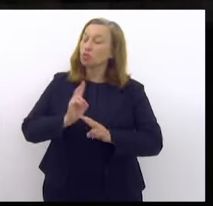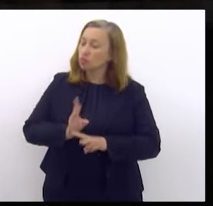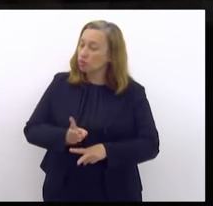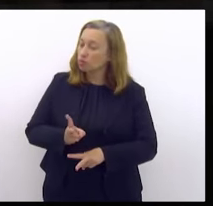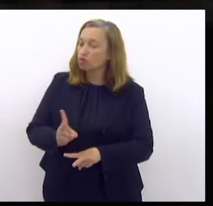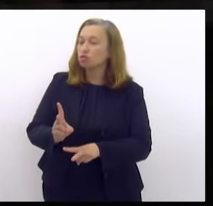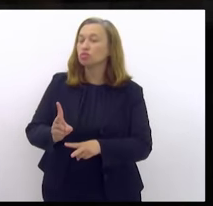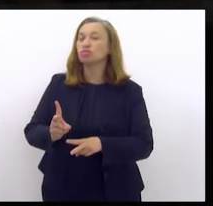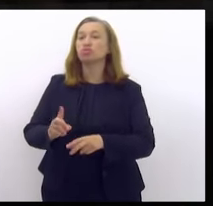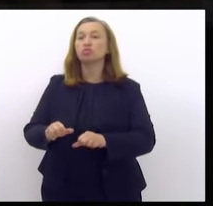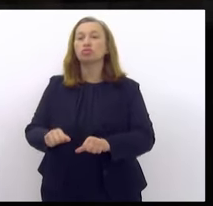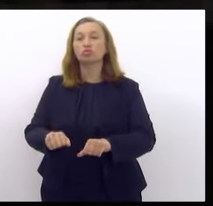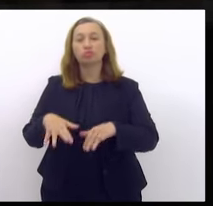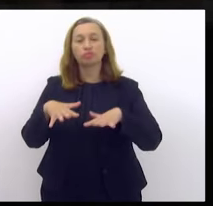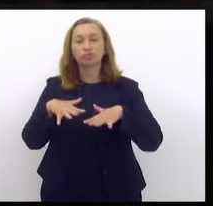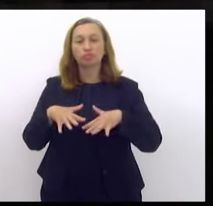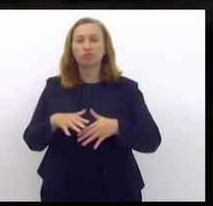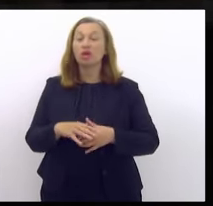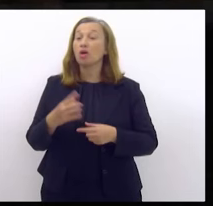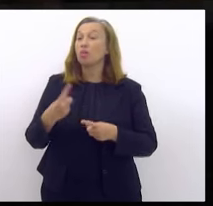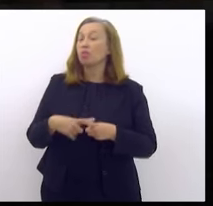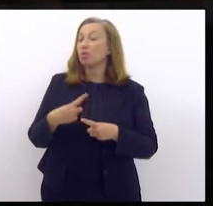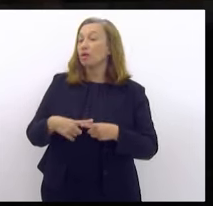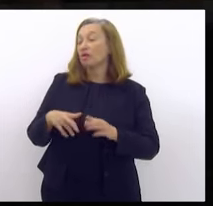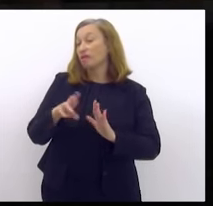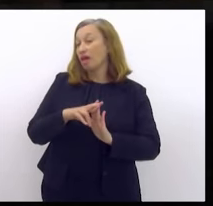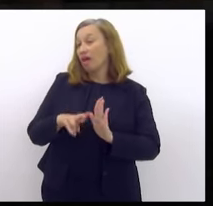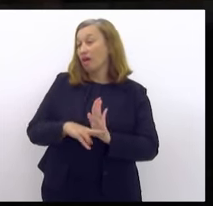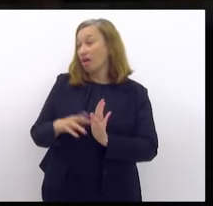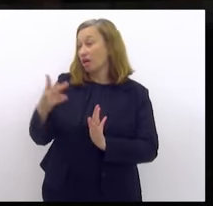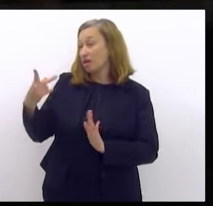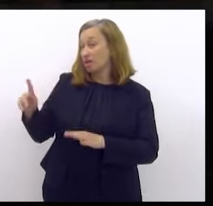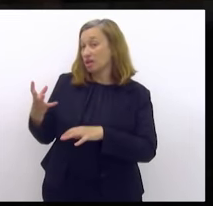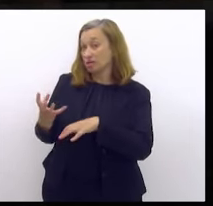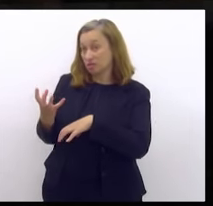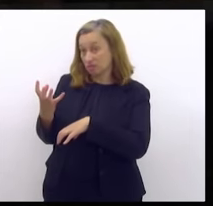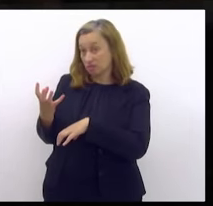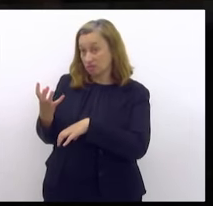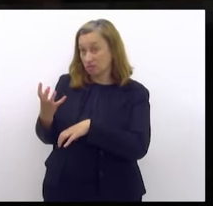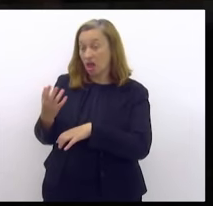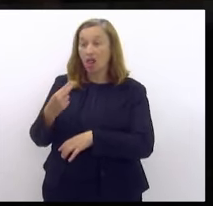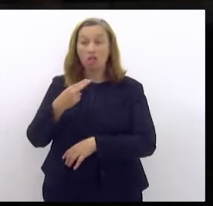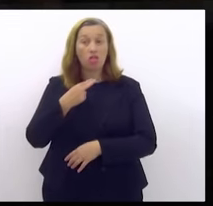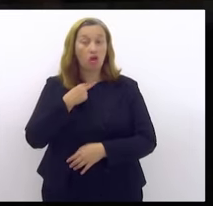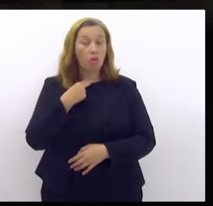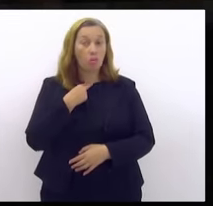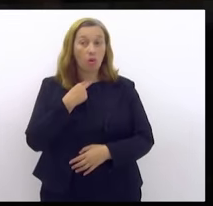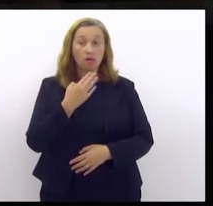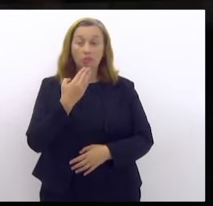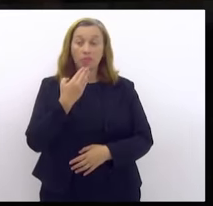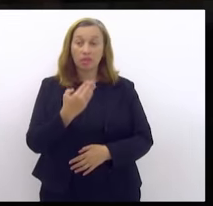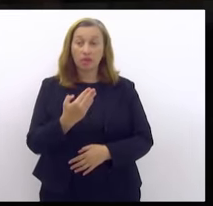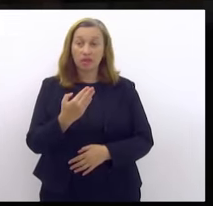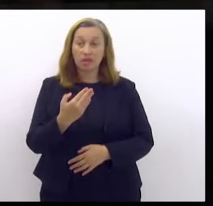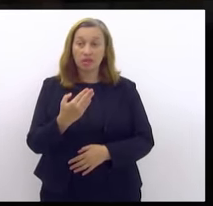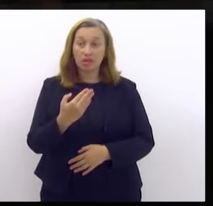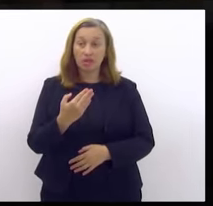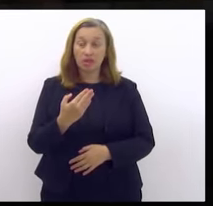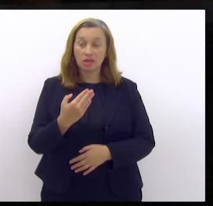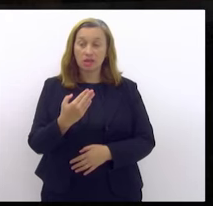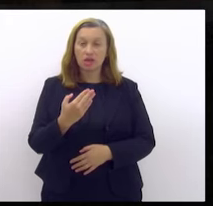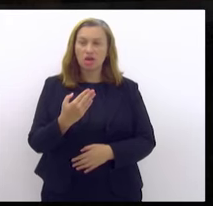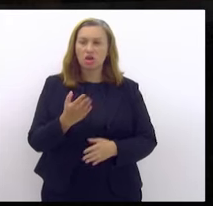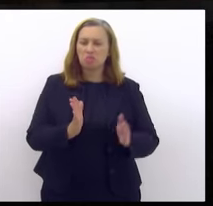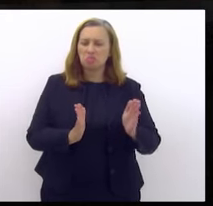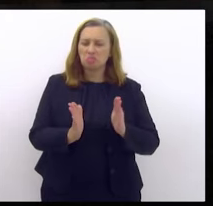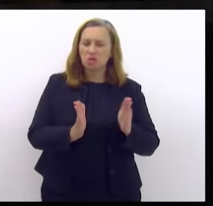sessão. Porque lá na regra deles, do Congresso Nacional, você não pode fazer verificação com espaçamento menor, se eu